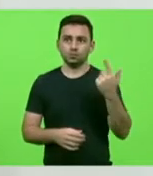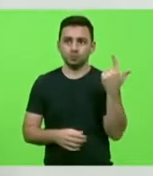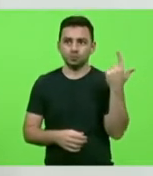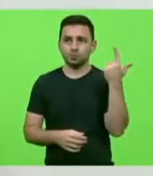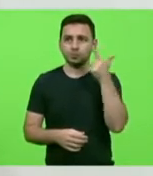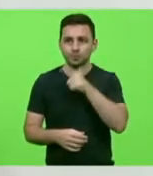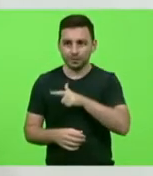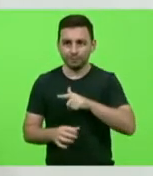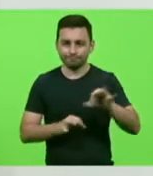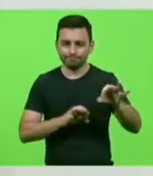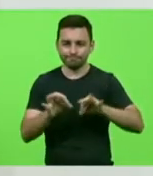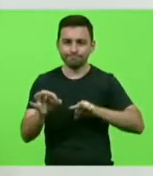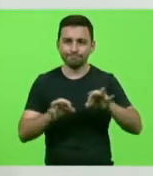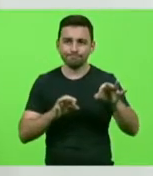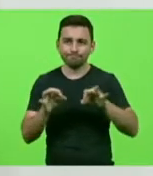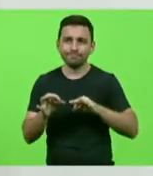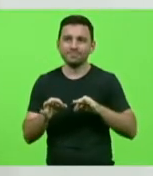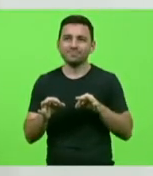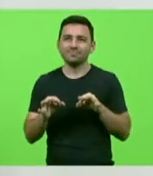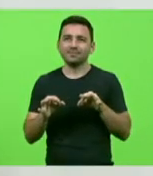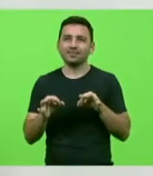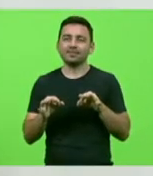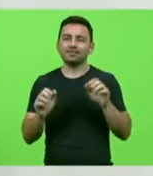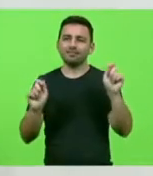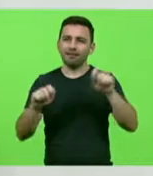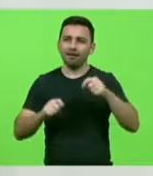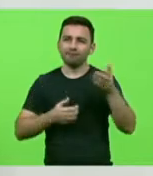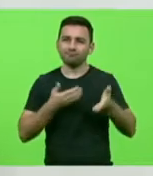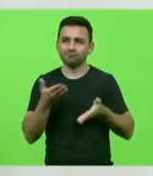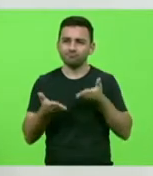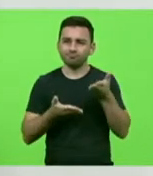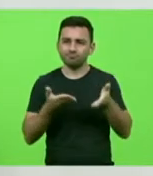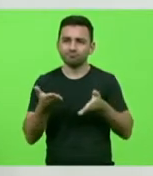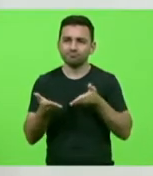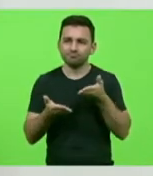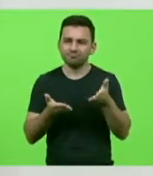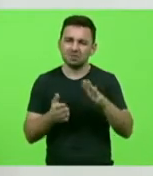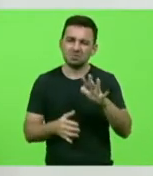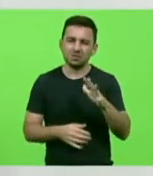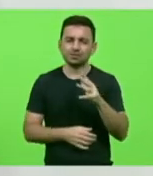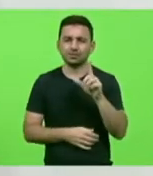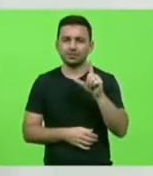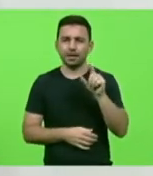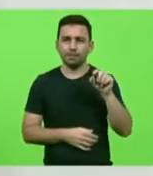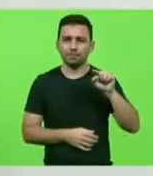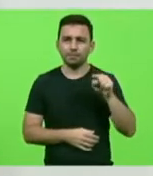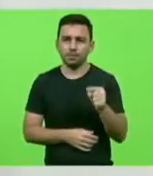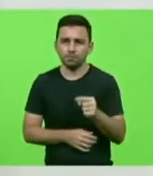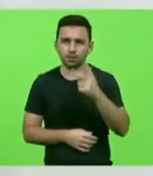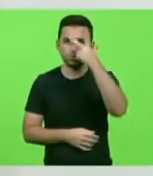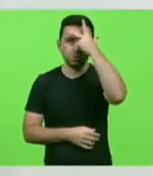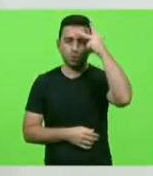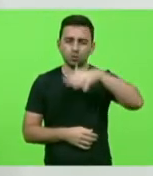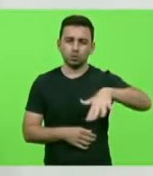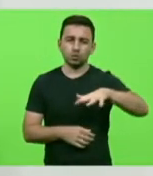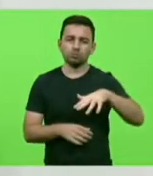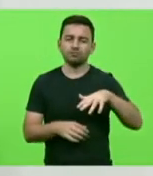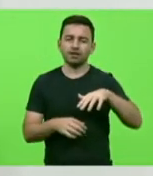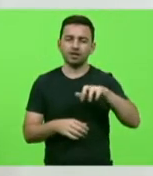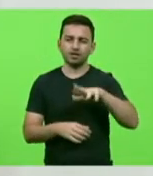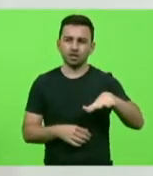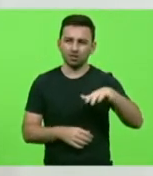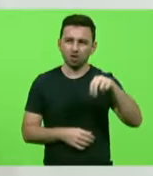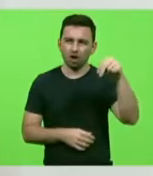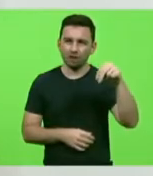numa dimensão razoável para atender aí, talvez, cerca de 100 mil habitantes da região norte da